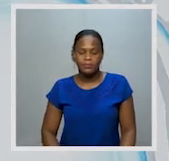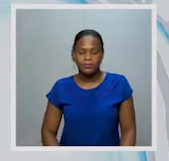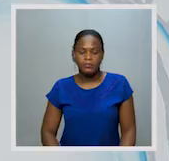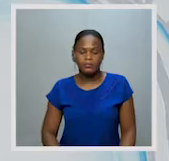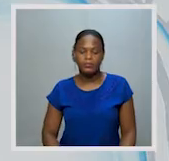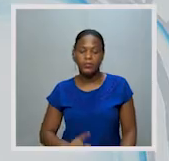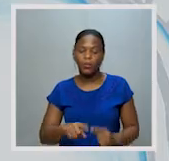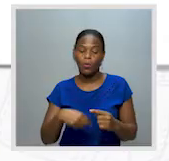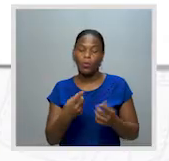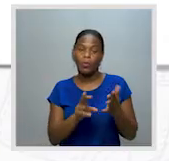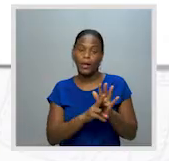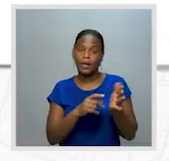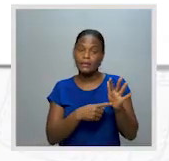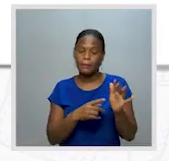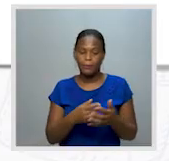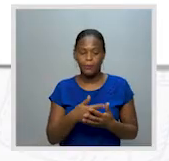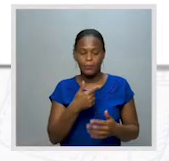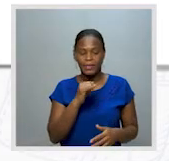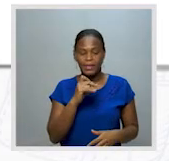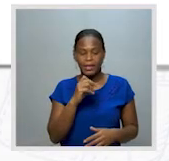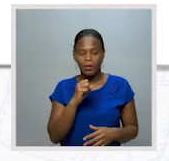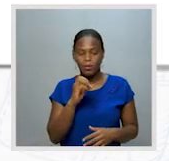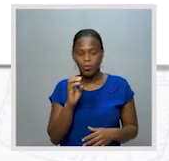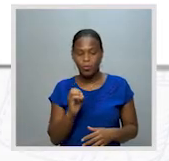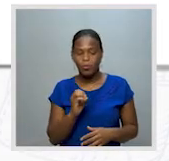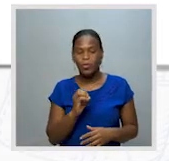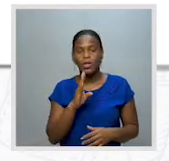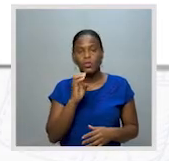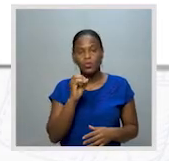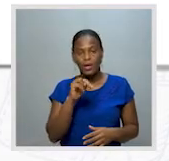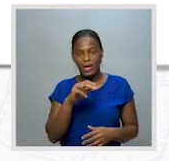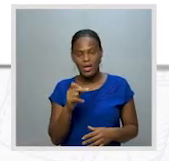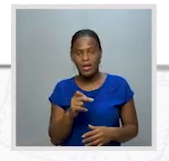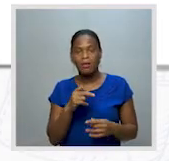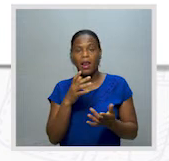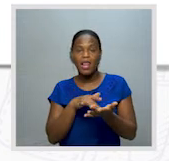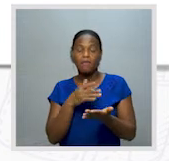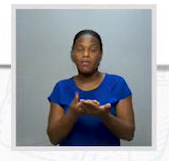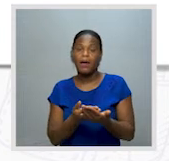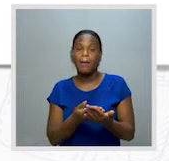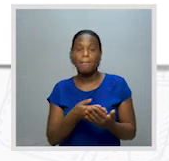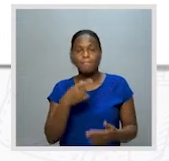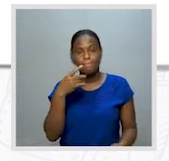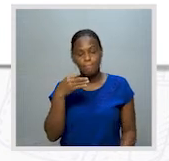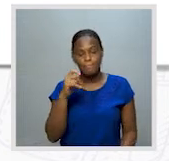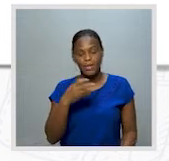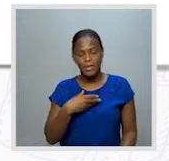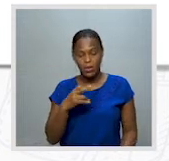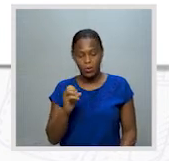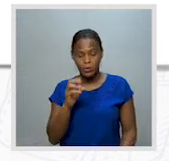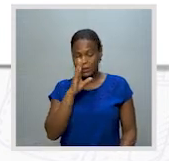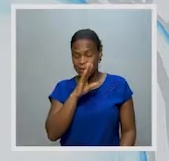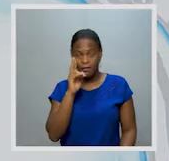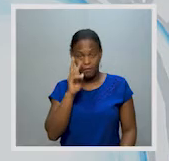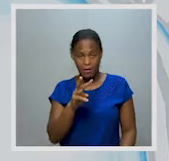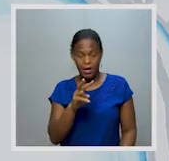Outras regras ainda, com exemplo, o Tiago e a Joana deram um livro ao Pedro. A linha A, vejam, se